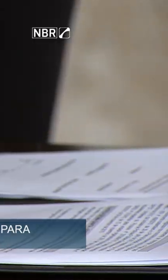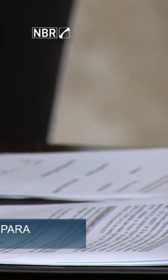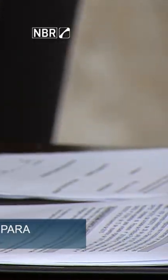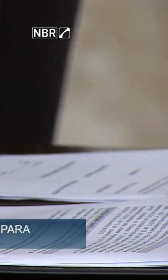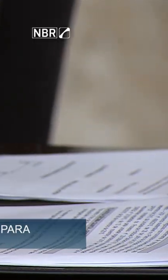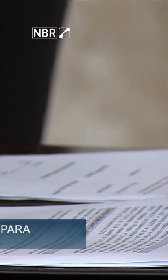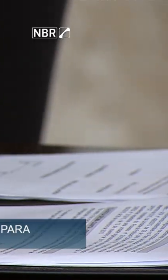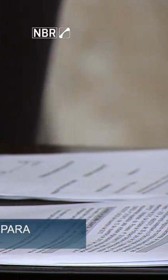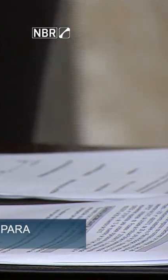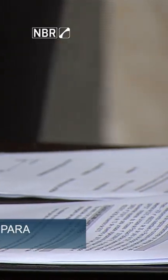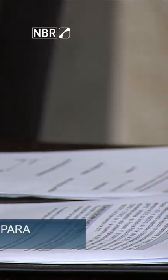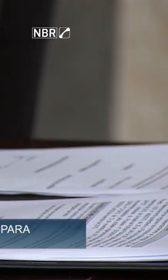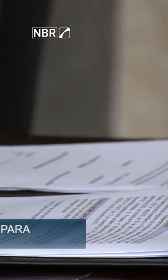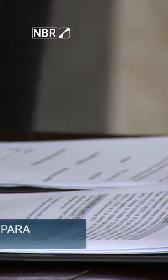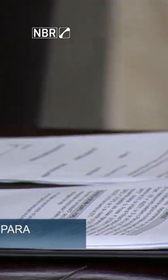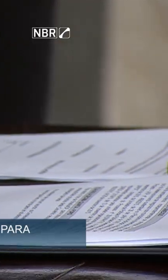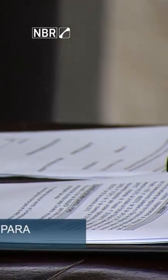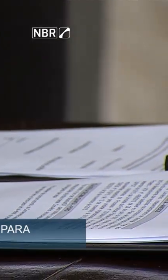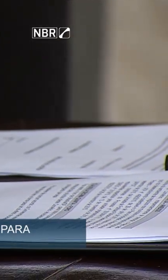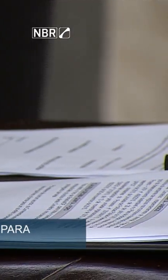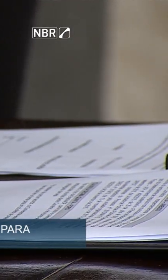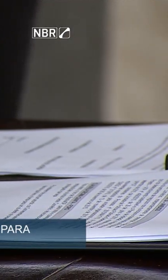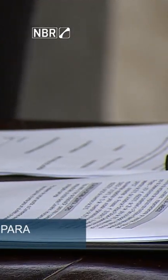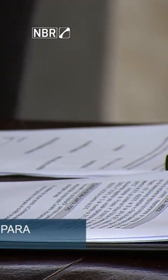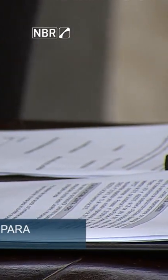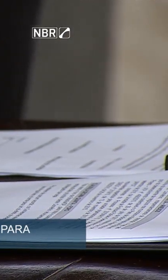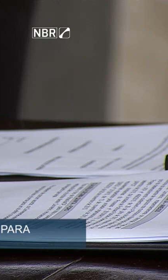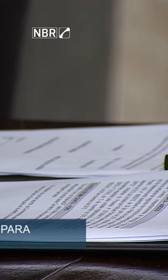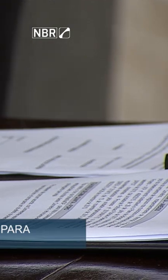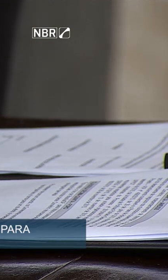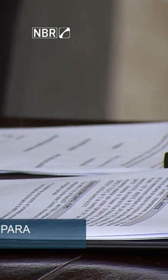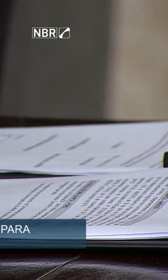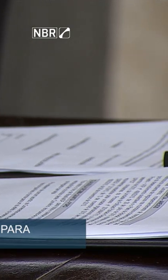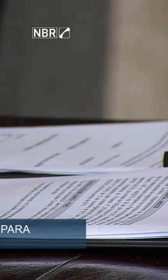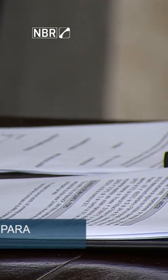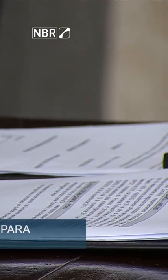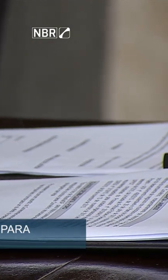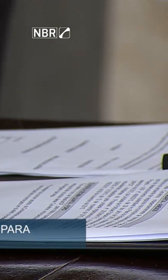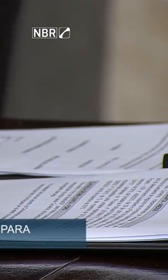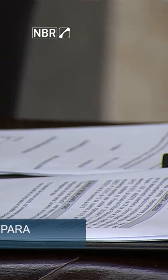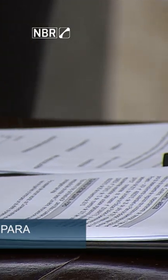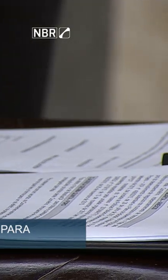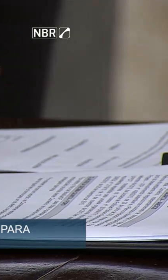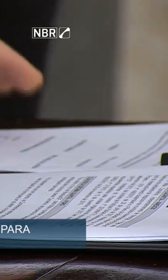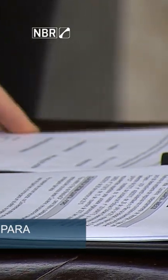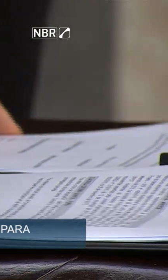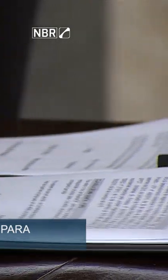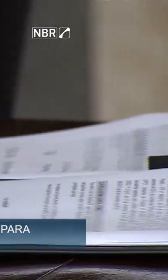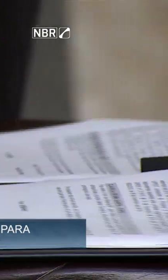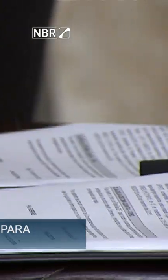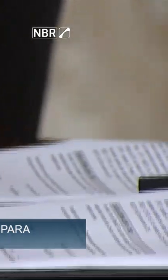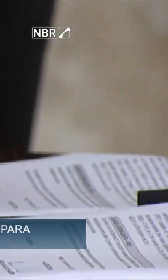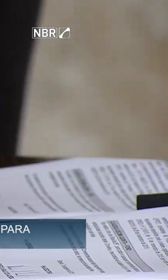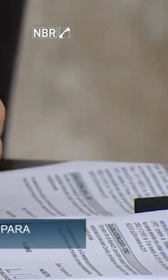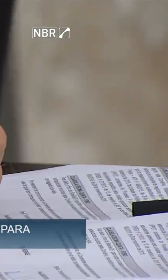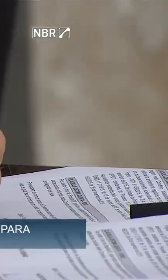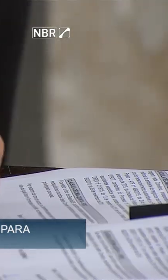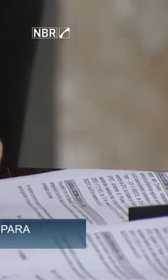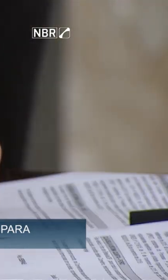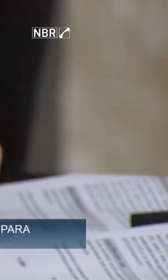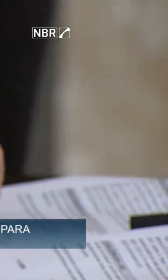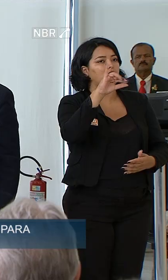e como testemunha é convidado a assinar o ministro de estado chefe da secretaria de governo da presidência da república Ricardo